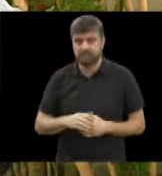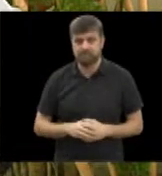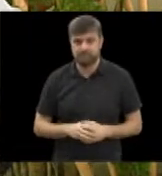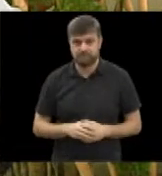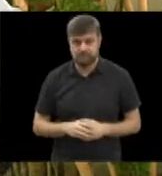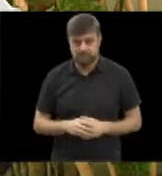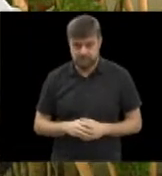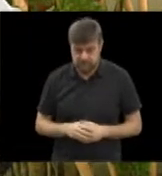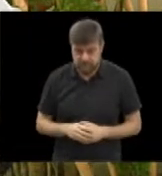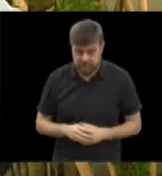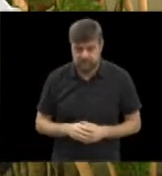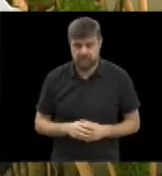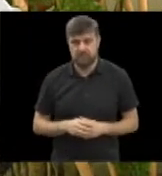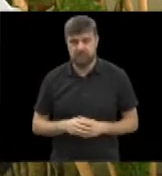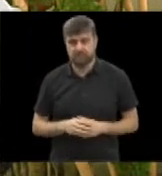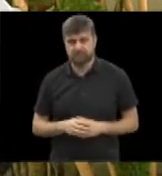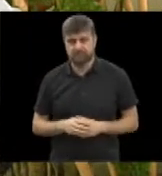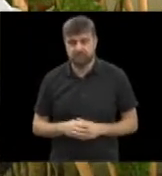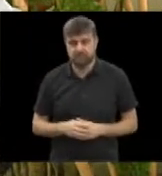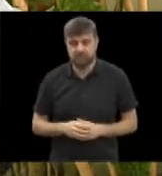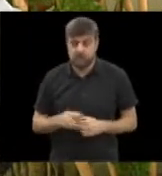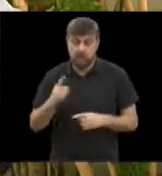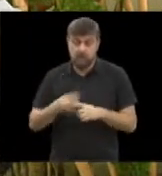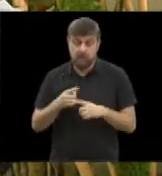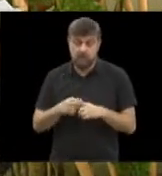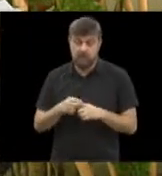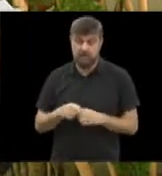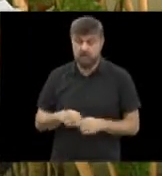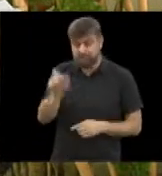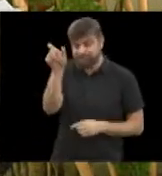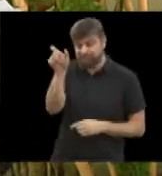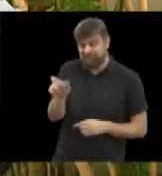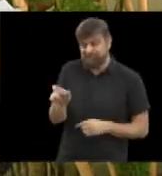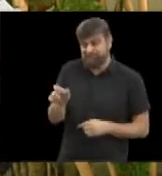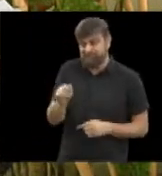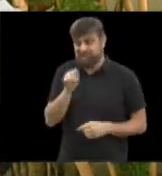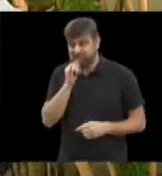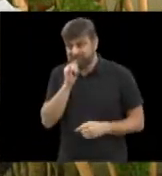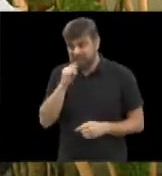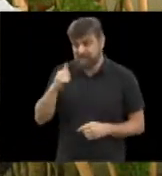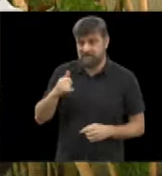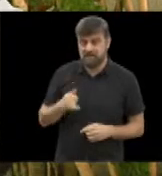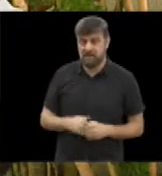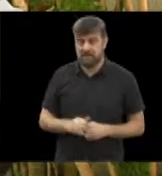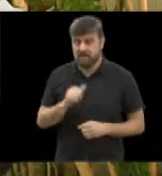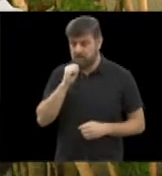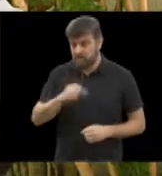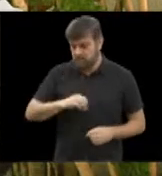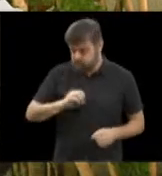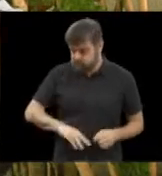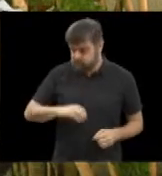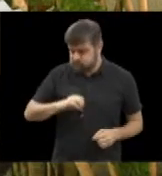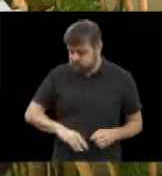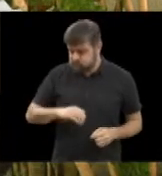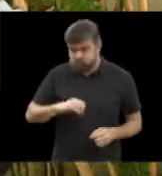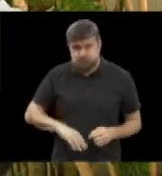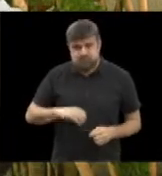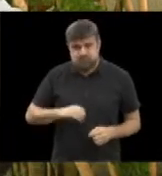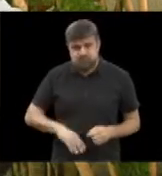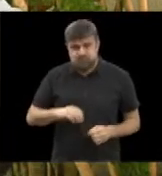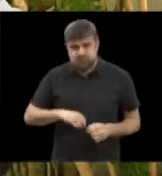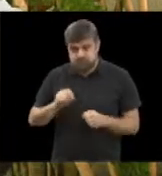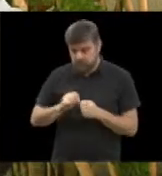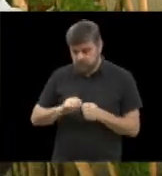rápida, né? Um pouco mais agressiva talvez, porque vamos supor que essa mulher tem um fluxo aumentado, você fez uma avaliação